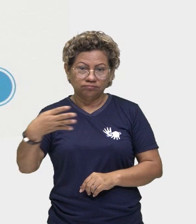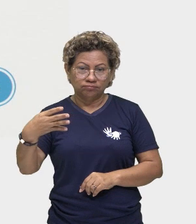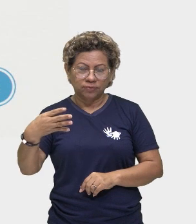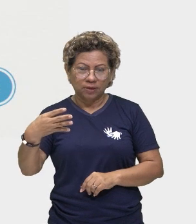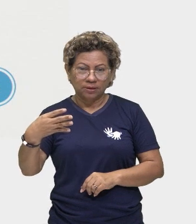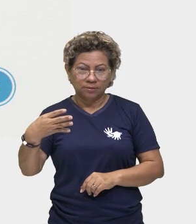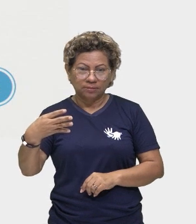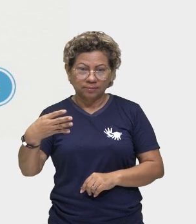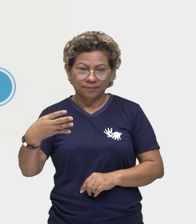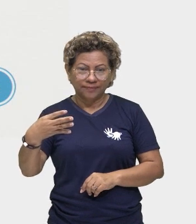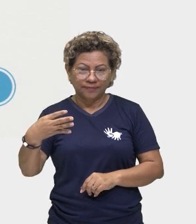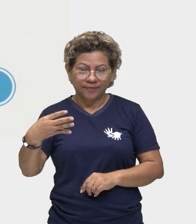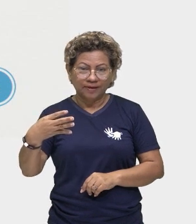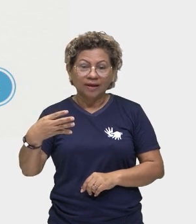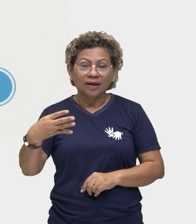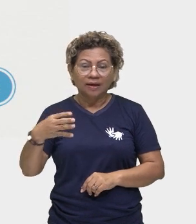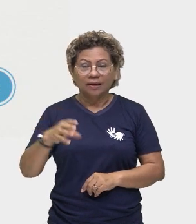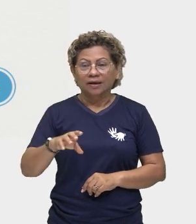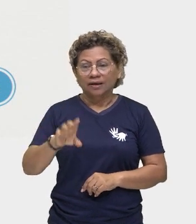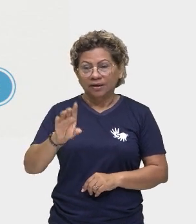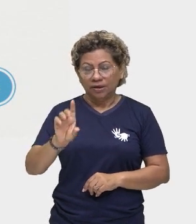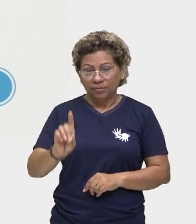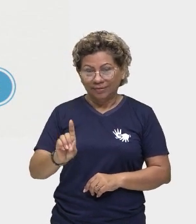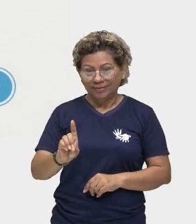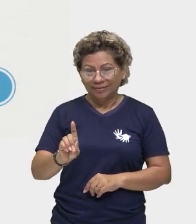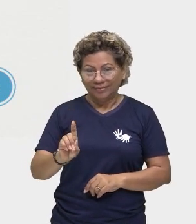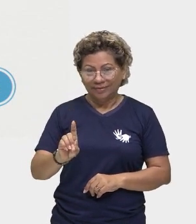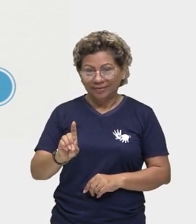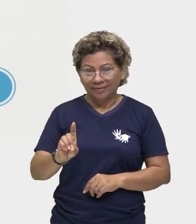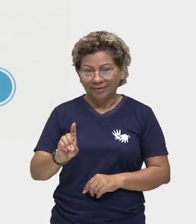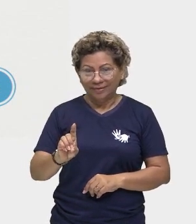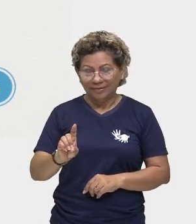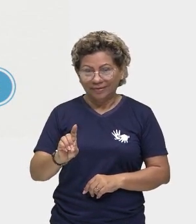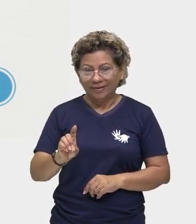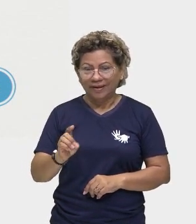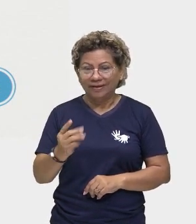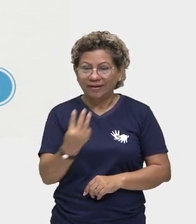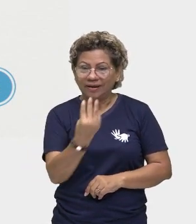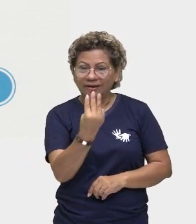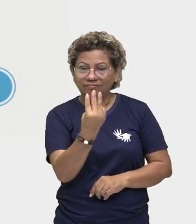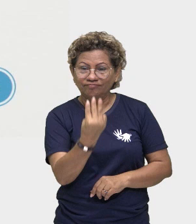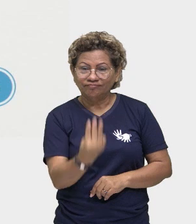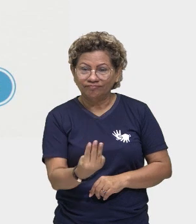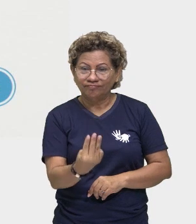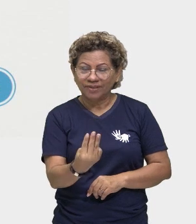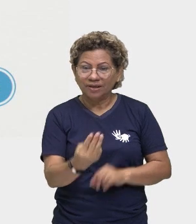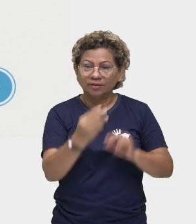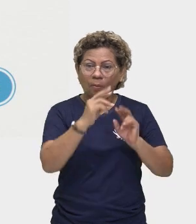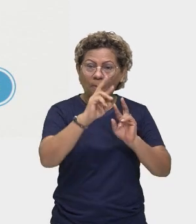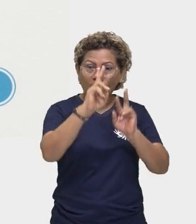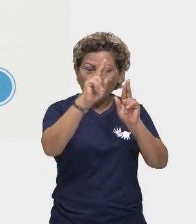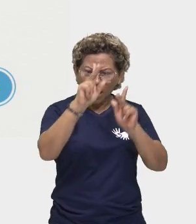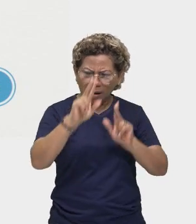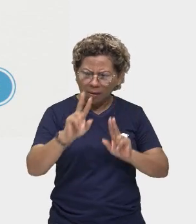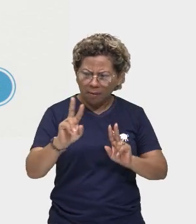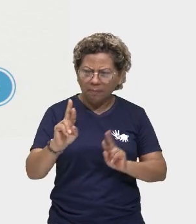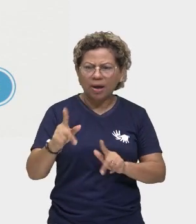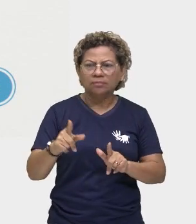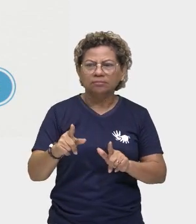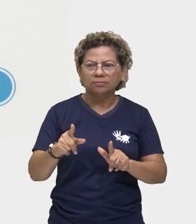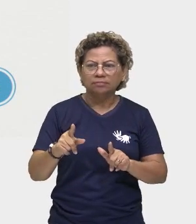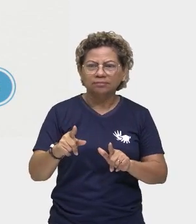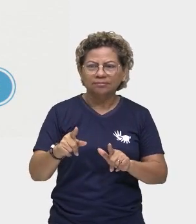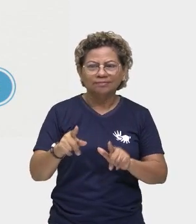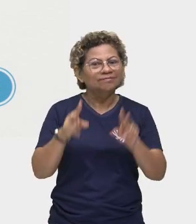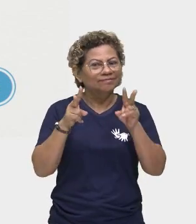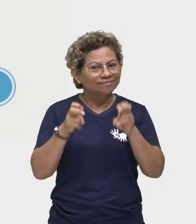medida. E o segmento AD possui 3 unidades de medida. Então, ó,